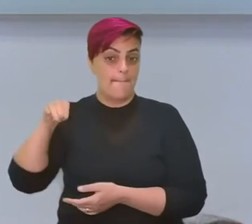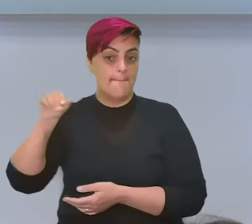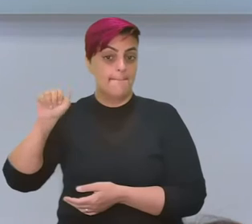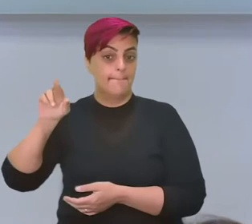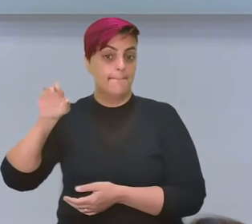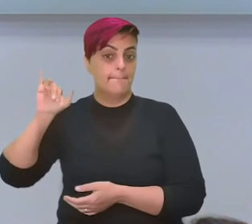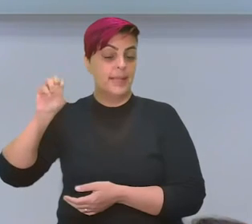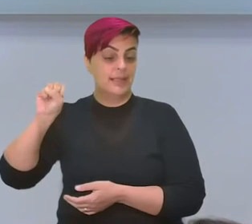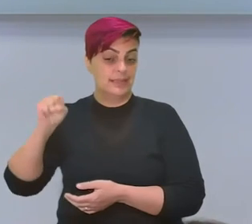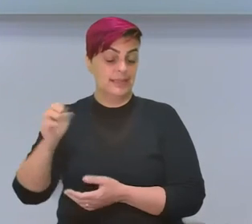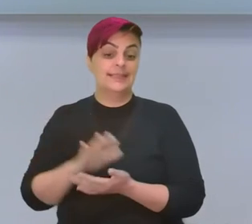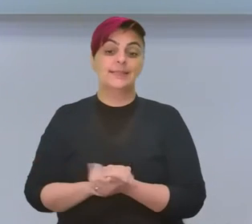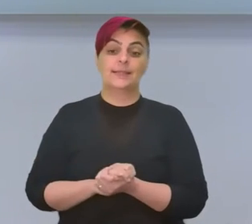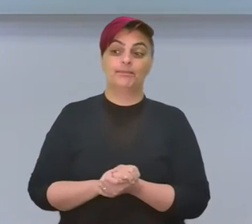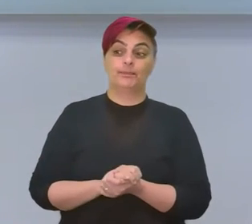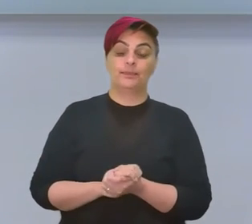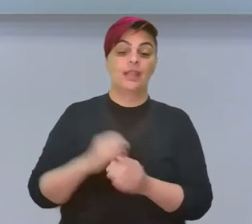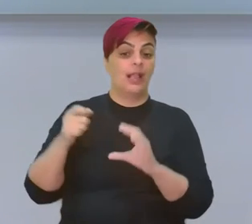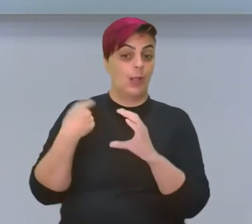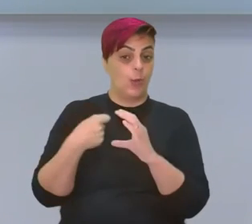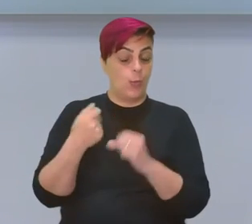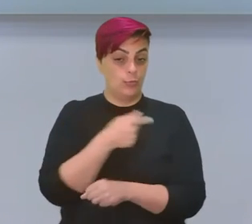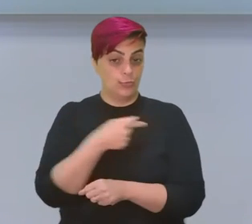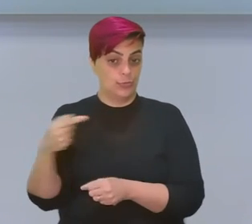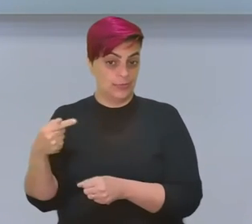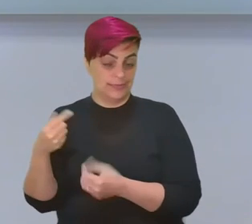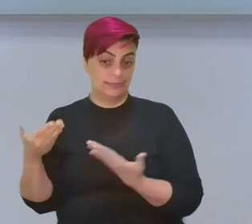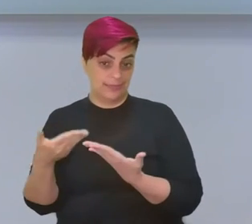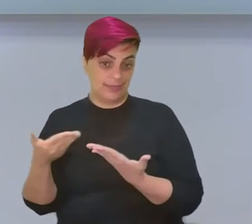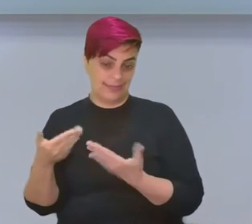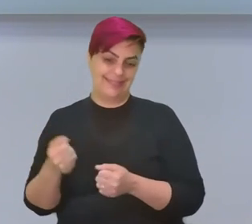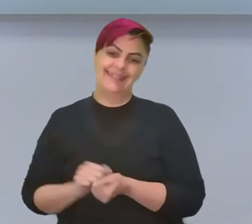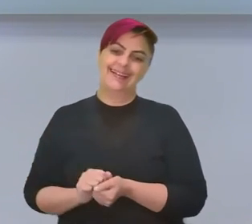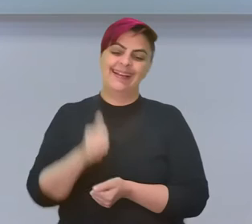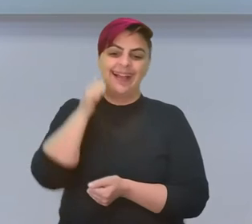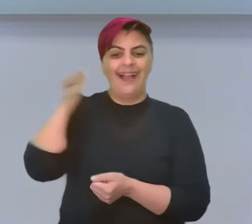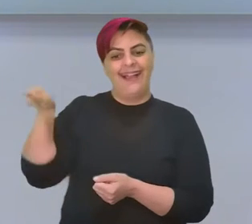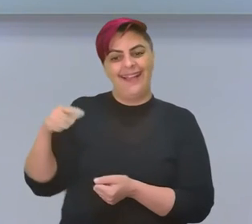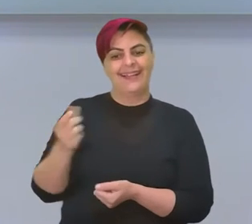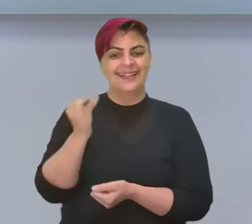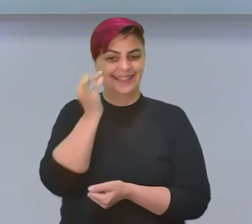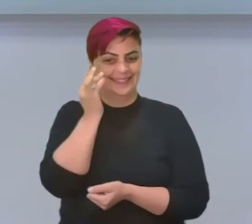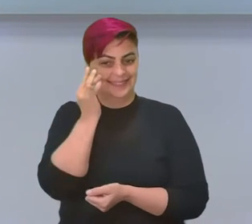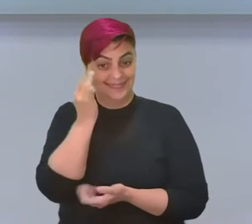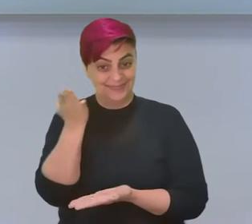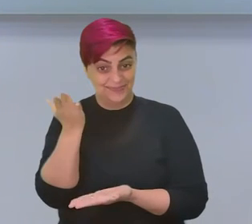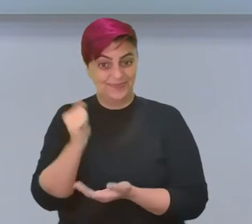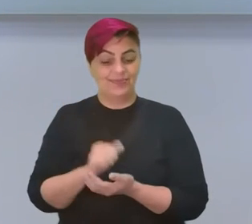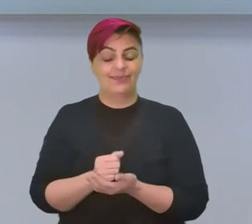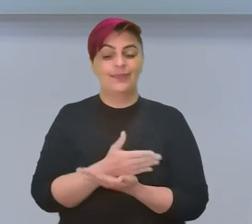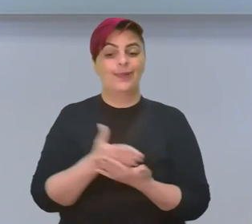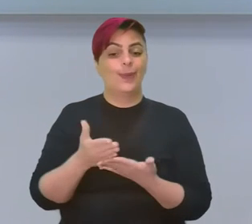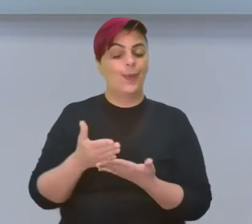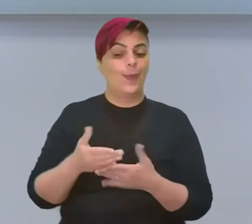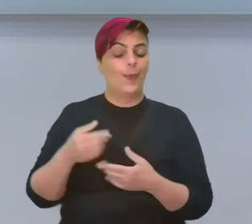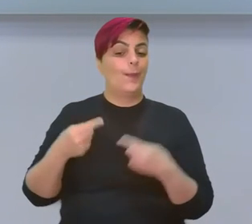Marisa Perano, que foi gravada essa semana, e na sequência ela entrará ao vivo. Na verdade, ela está ao vivo, para a gente abrir o